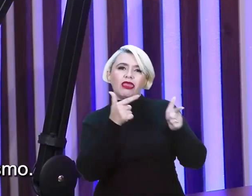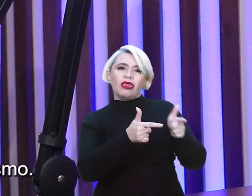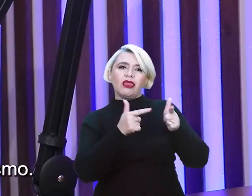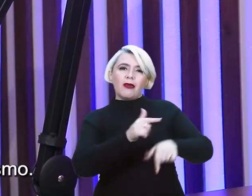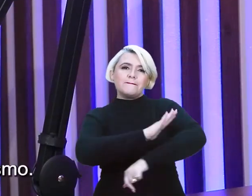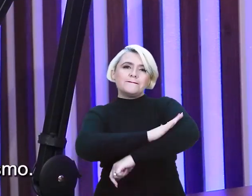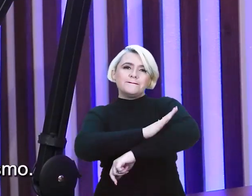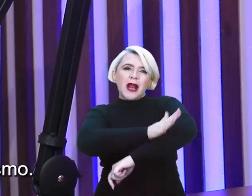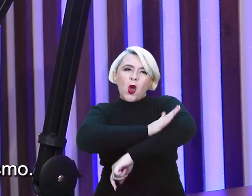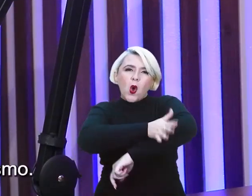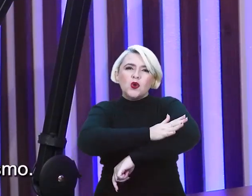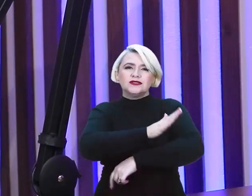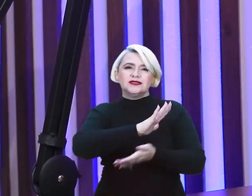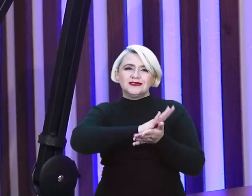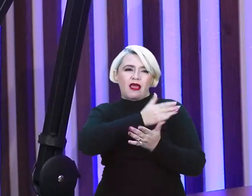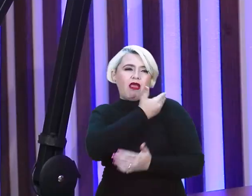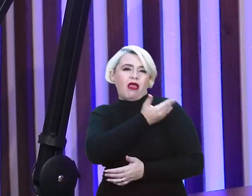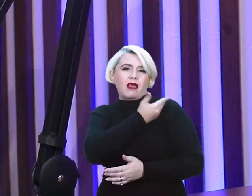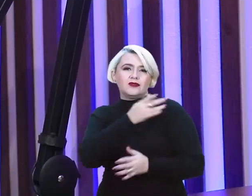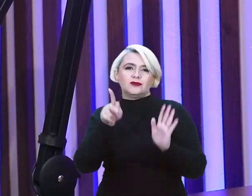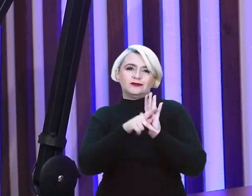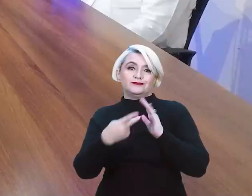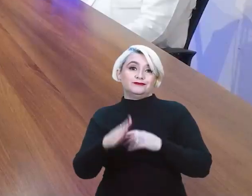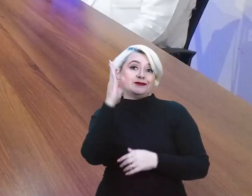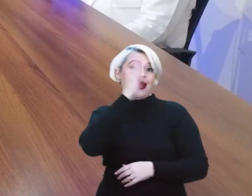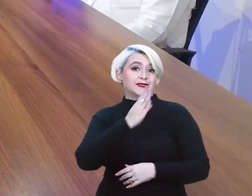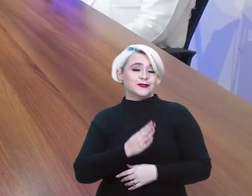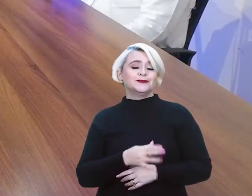de preconceito e racismo brasileiro.